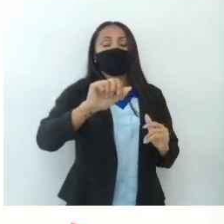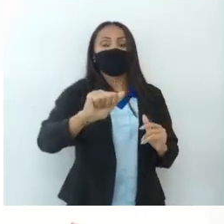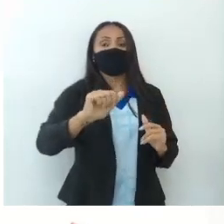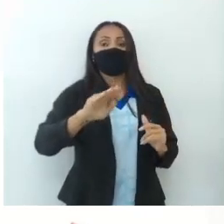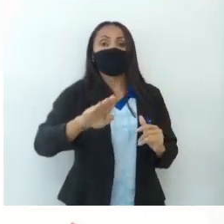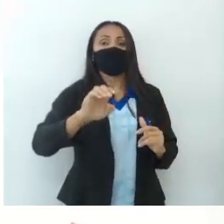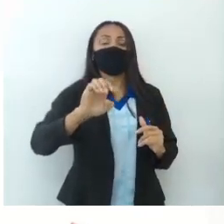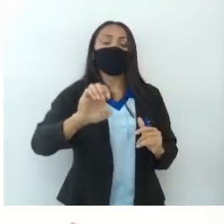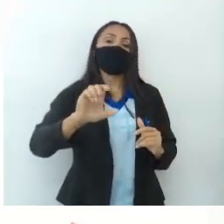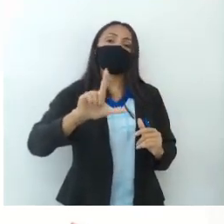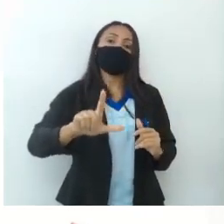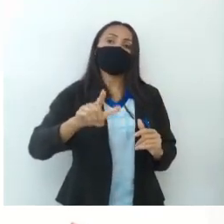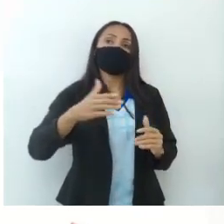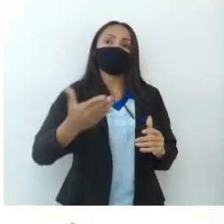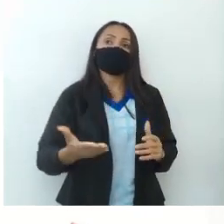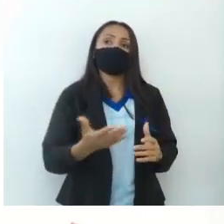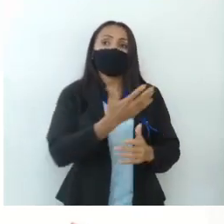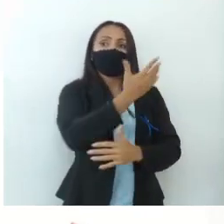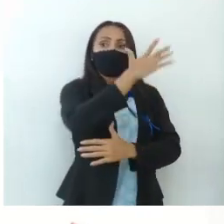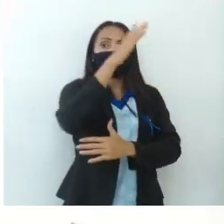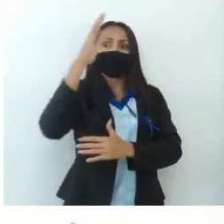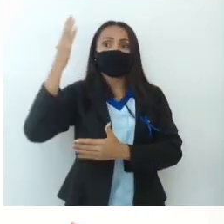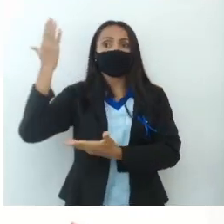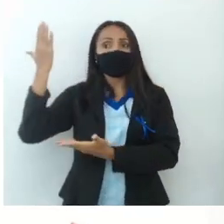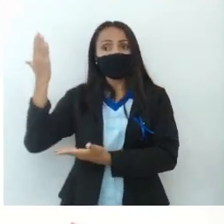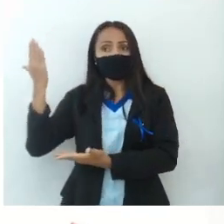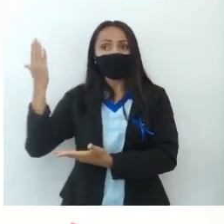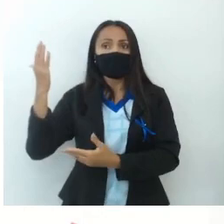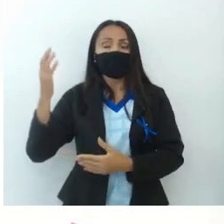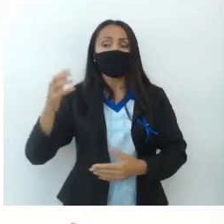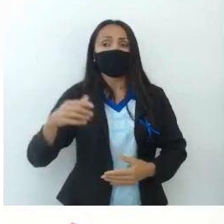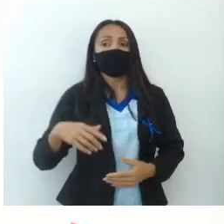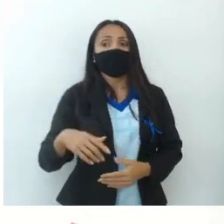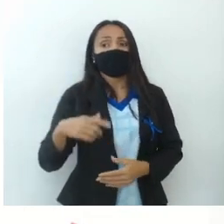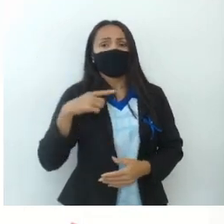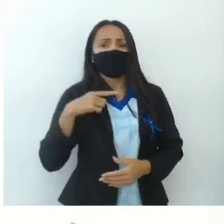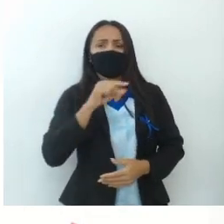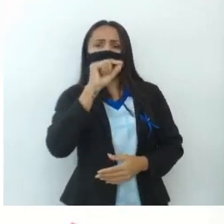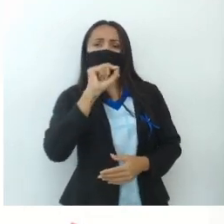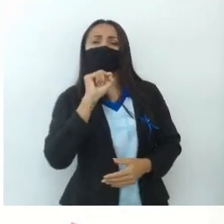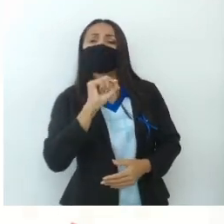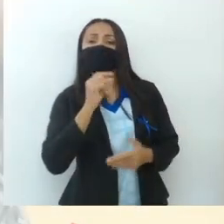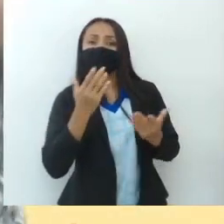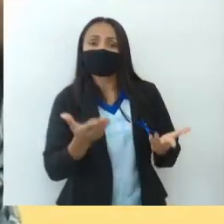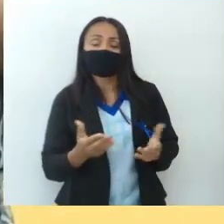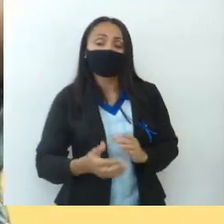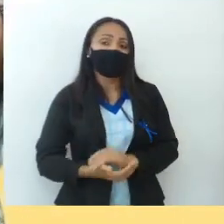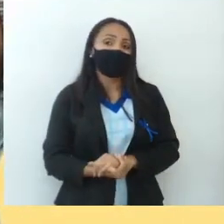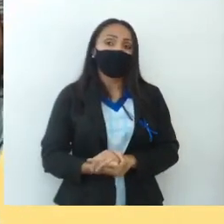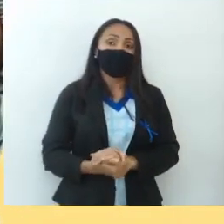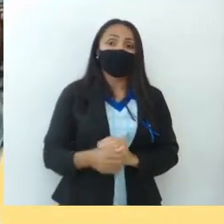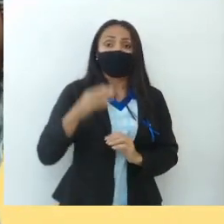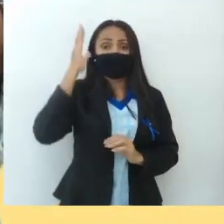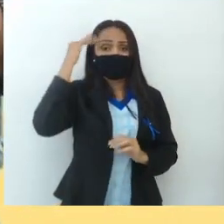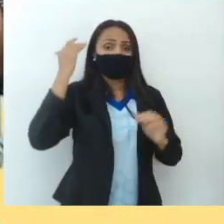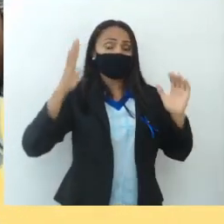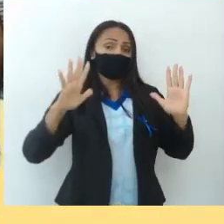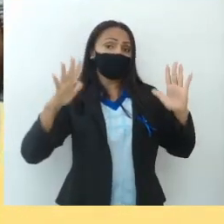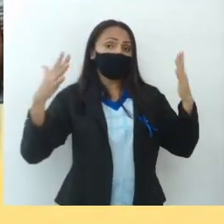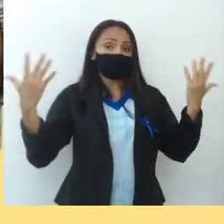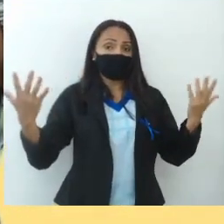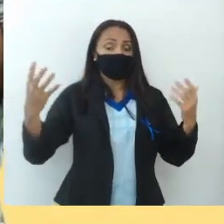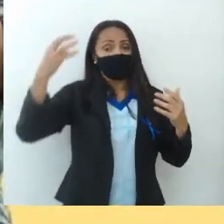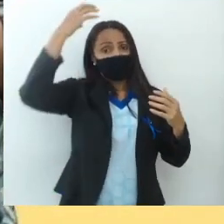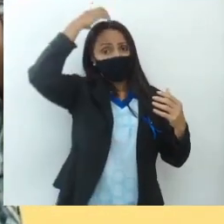olha. Que, na verdade, Robson, tem uma incógnita aí, né? Não sabemos se é em homenagem à Princesa